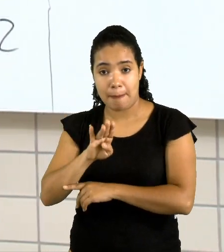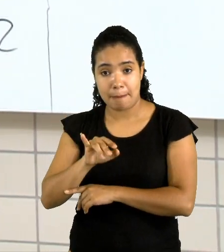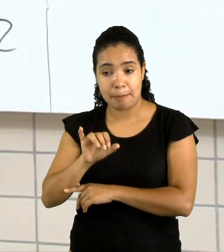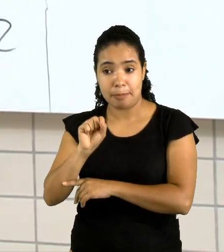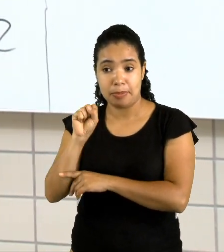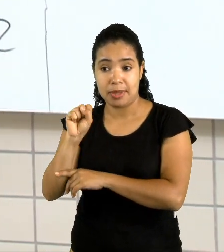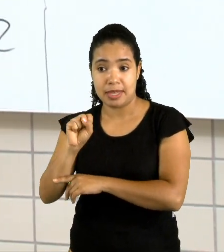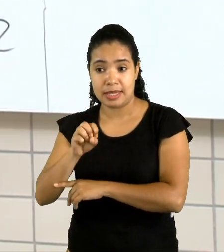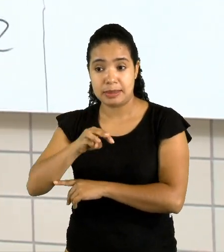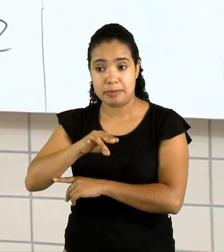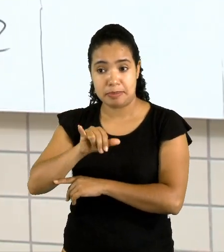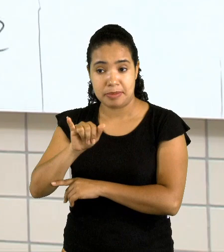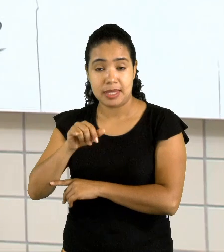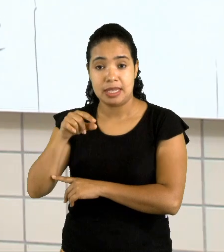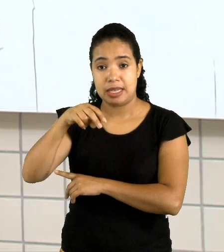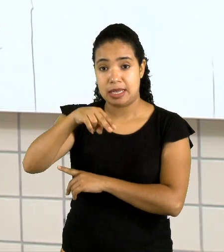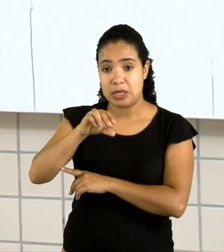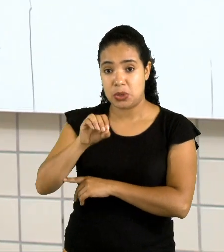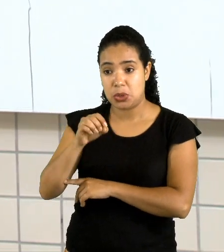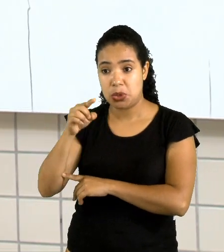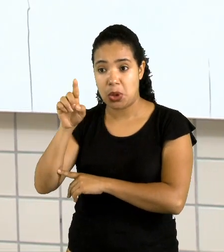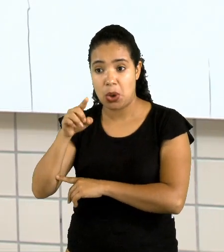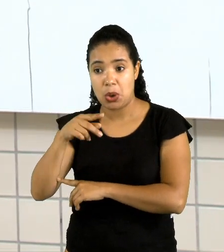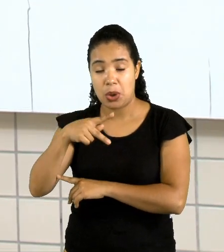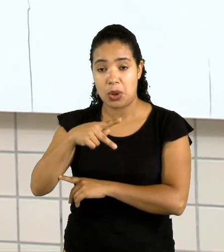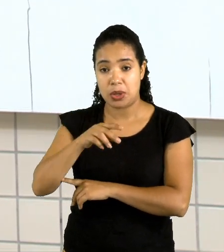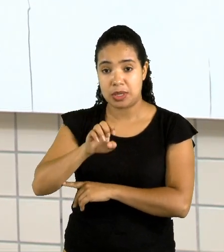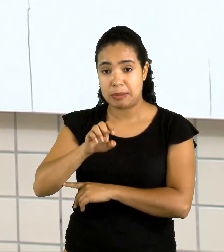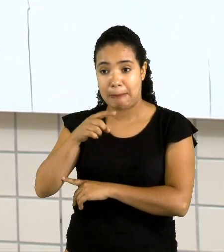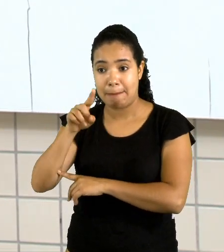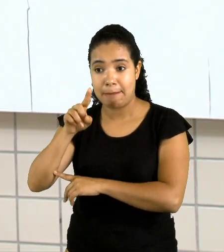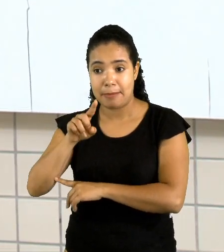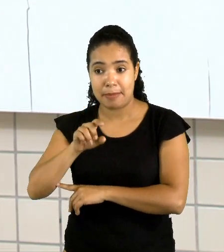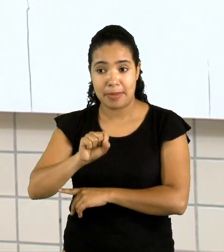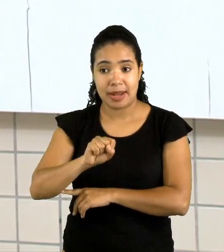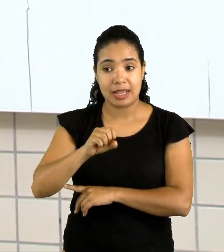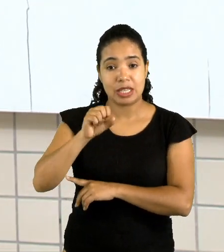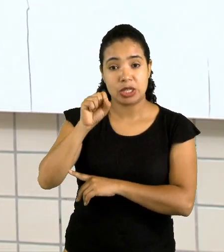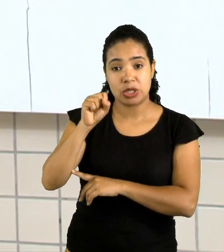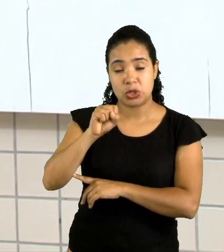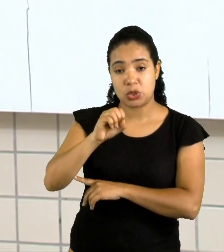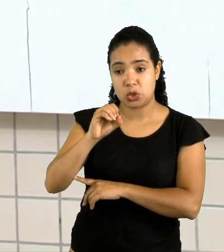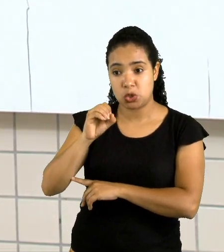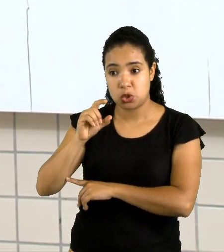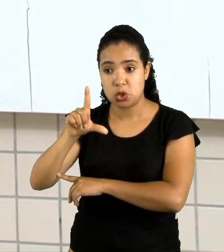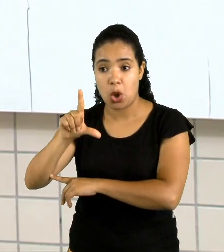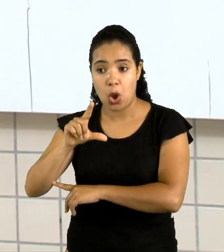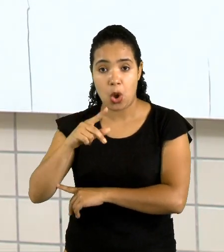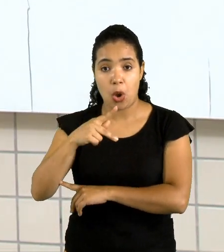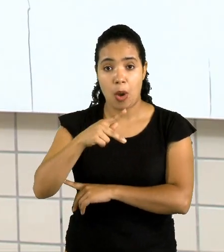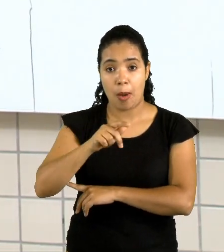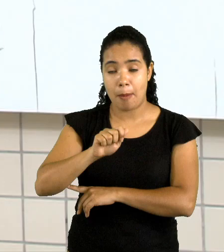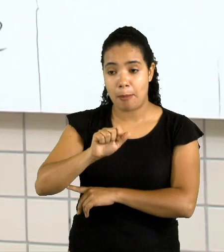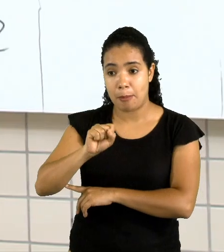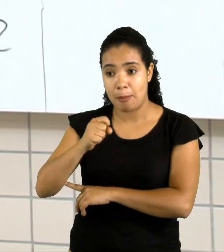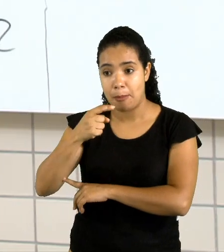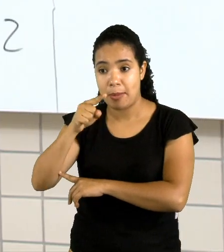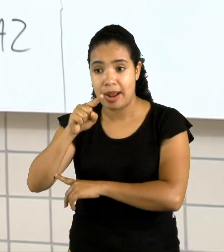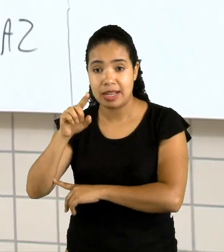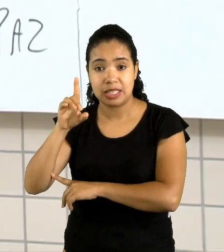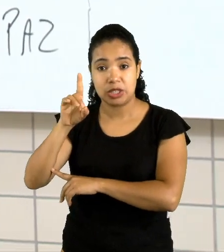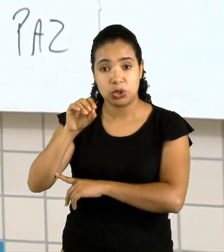sol, paz, dó, vê, tu e paz. Todas